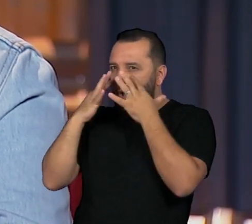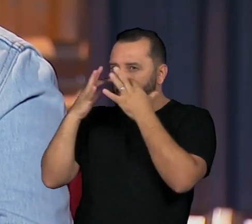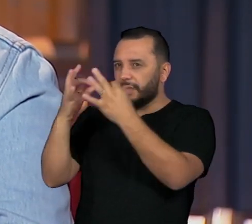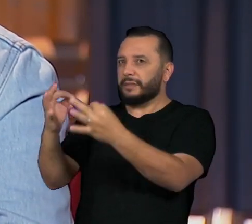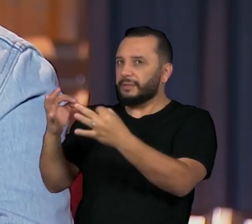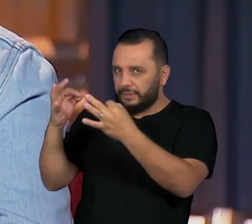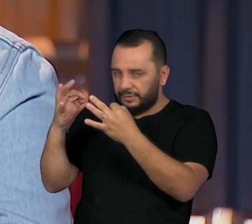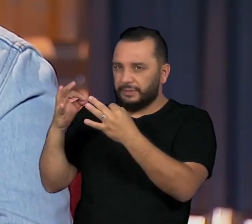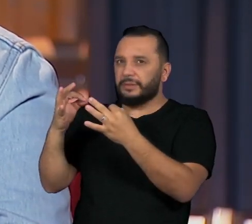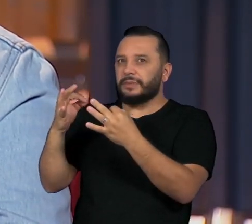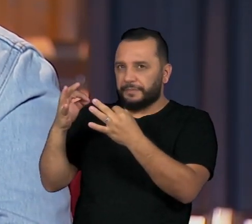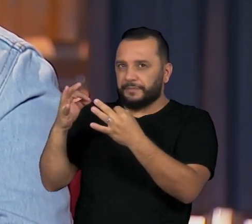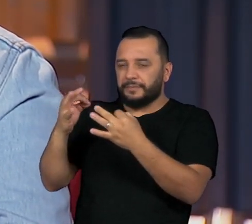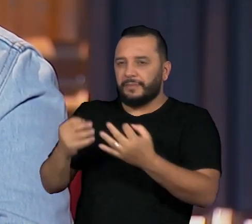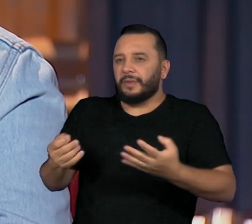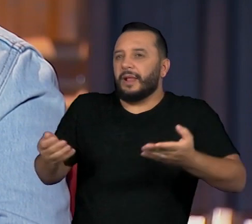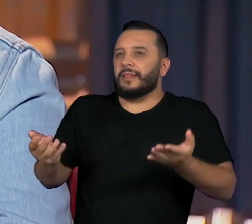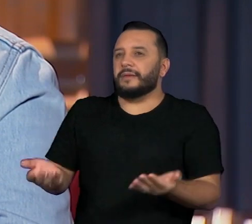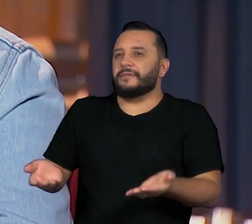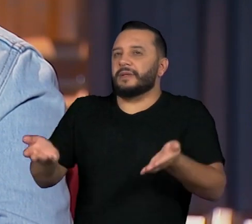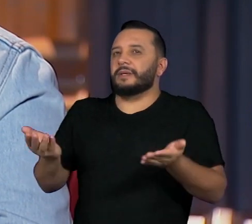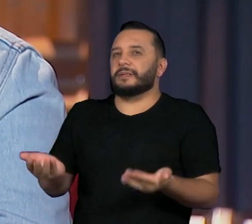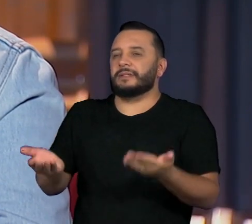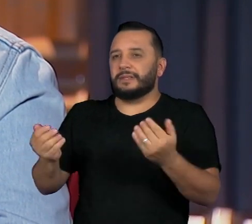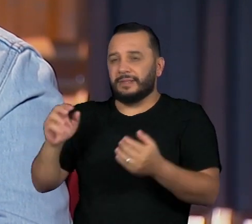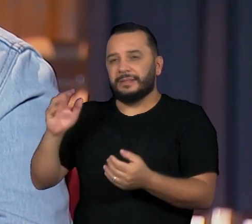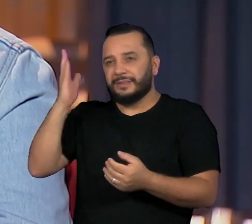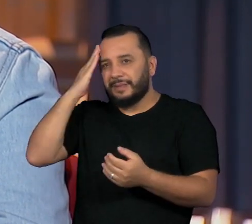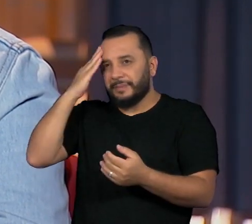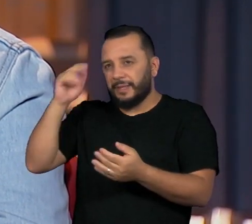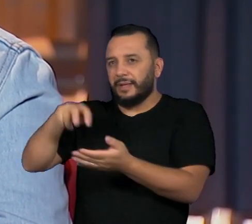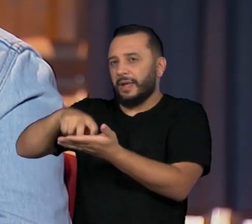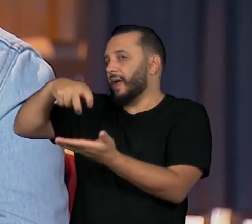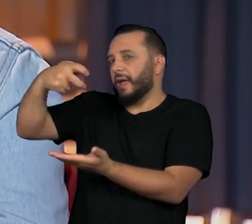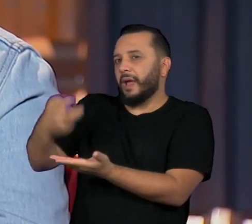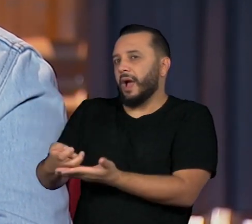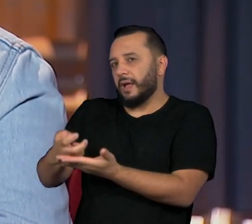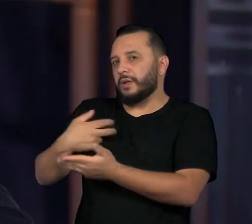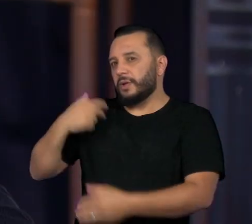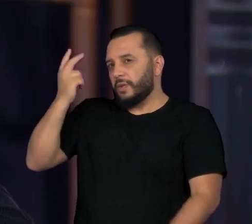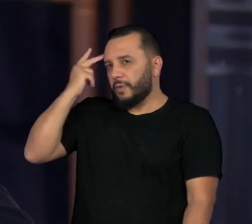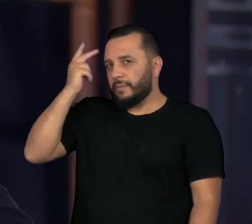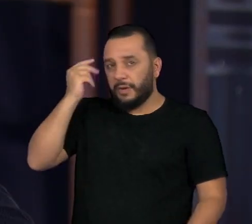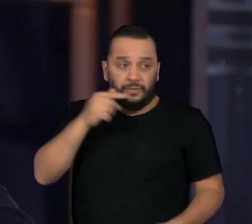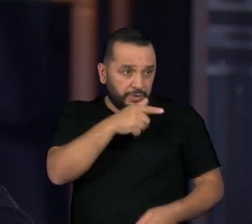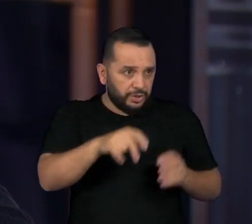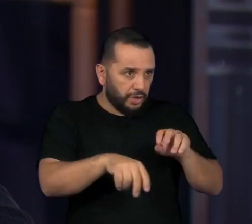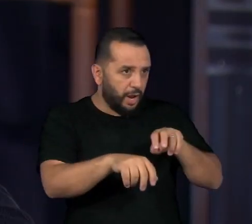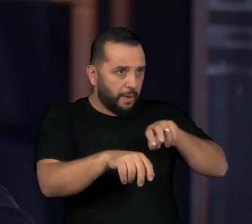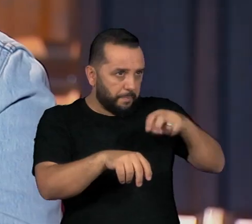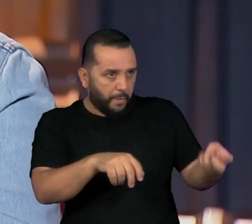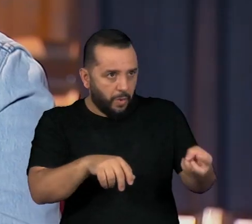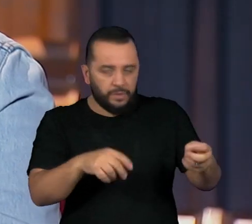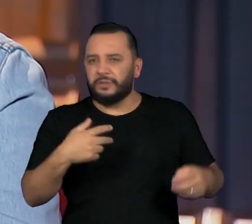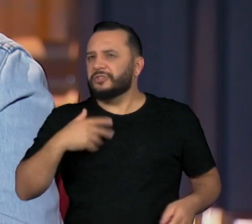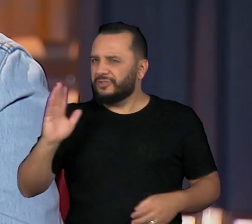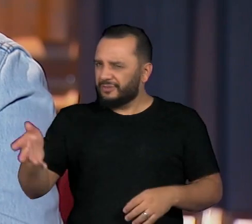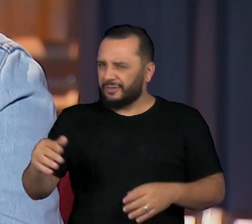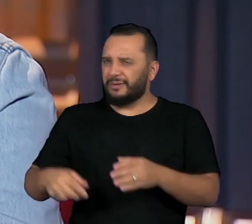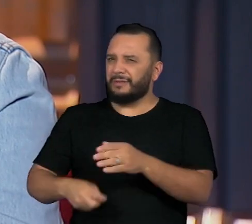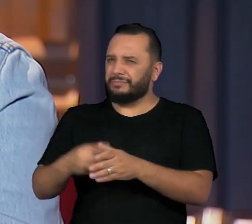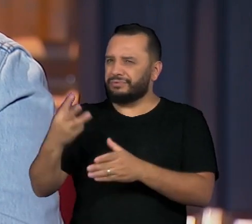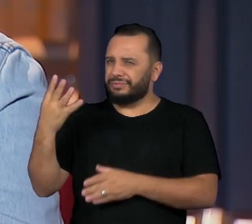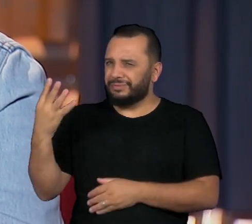plena, e a leveza. Saber que cair faz parte. E você já levou muito tombo? Já,